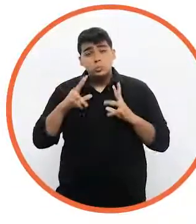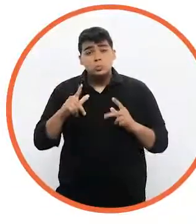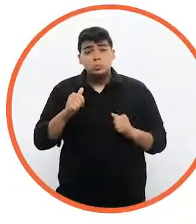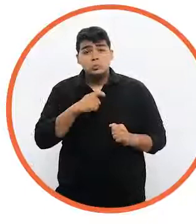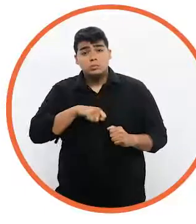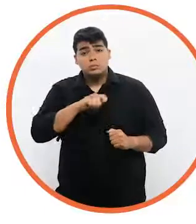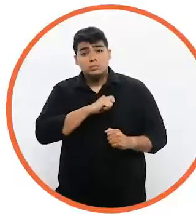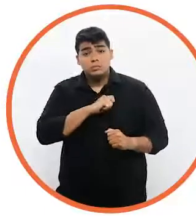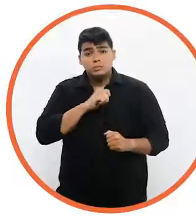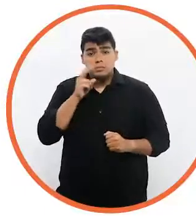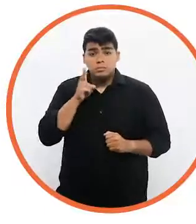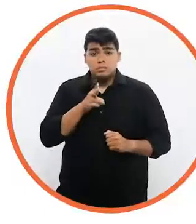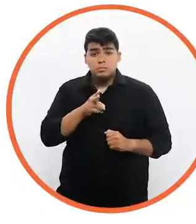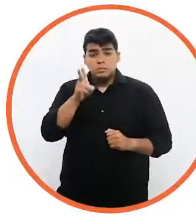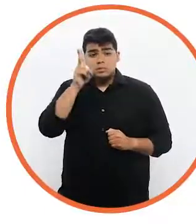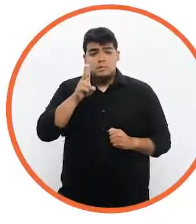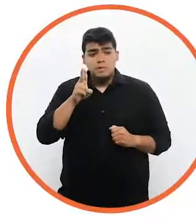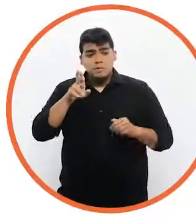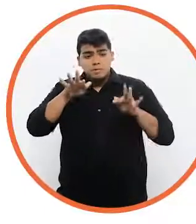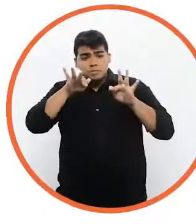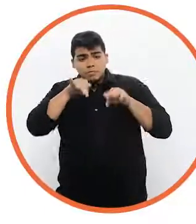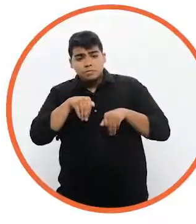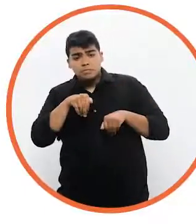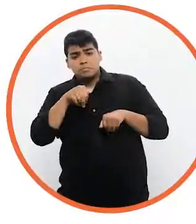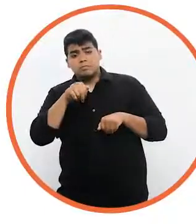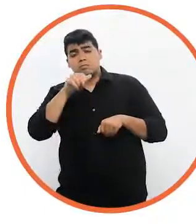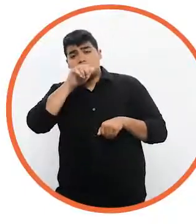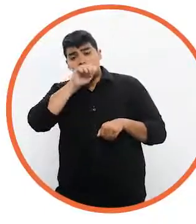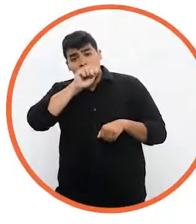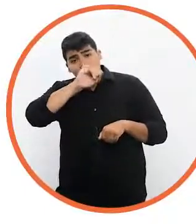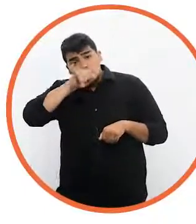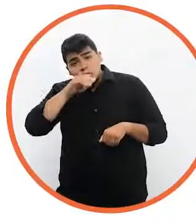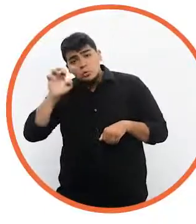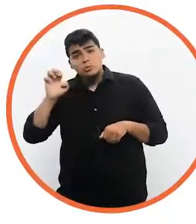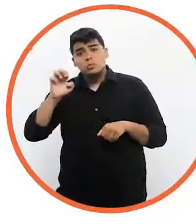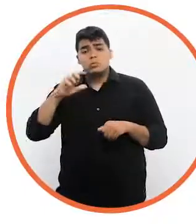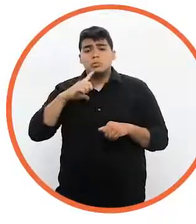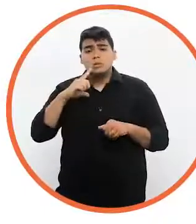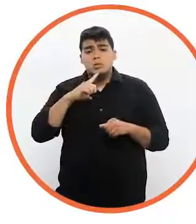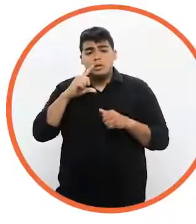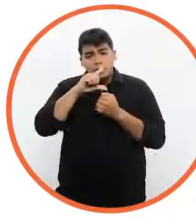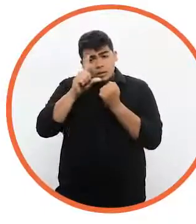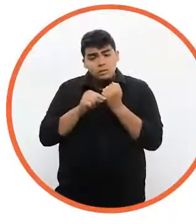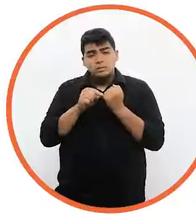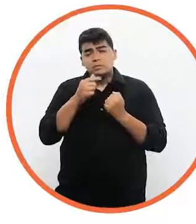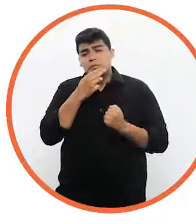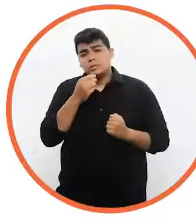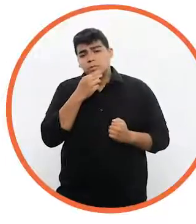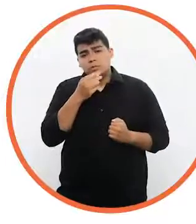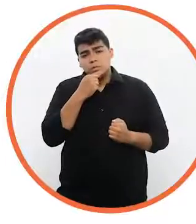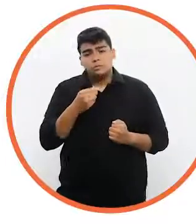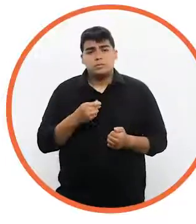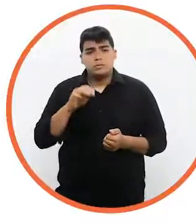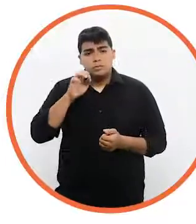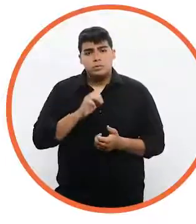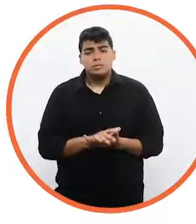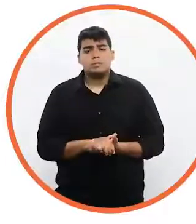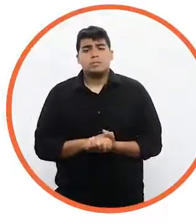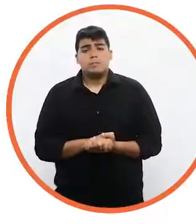espanhola, todas as palavras terminadas em arque são palavras masculinas, portanto, o artigo masculino